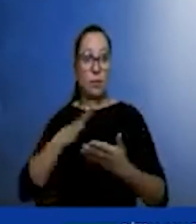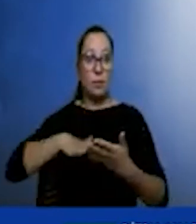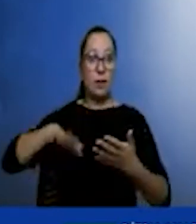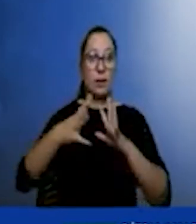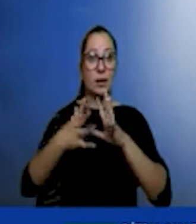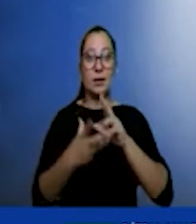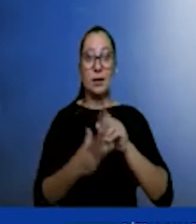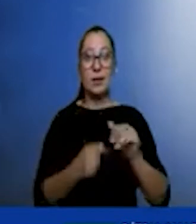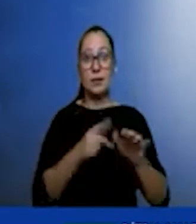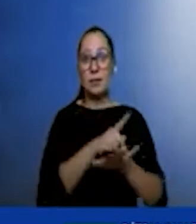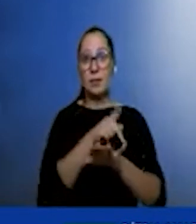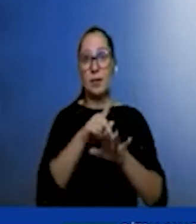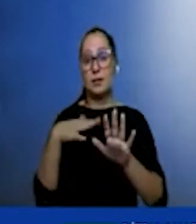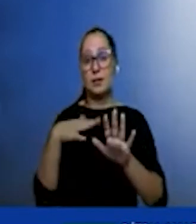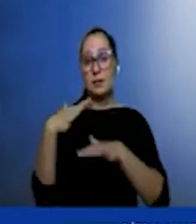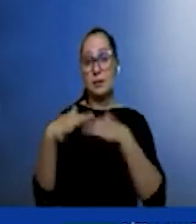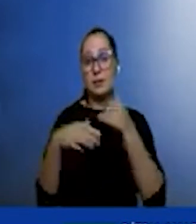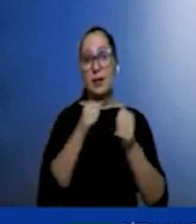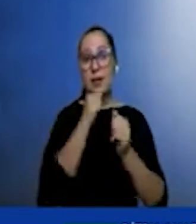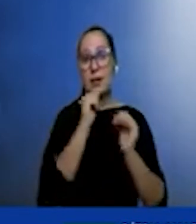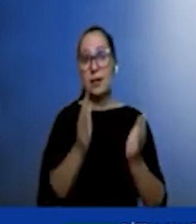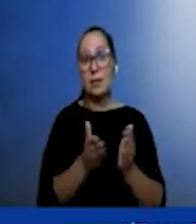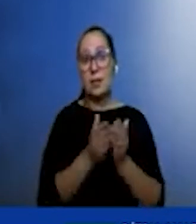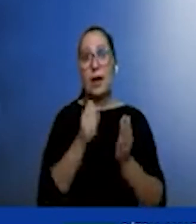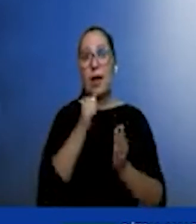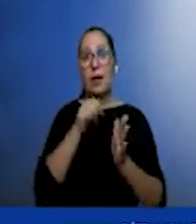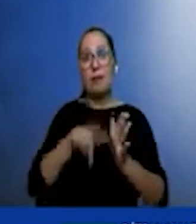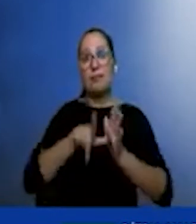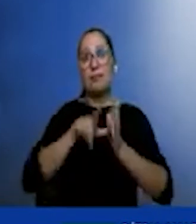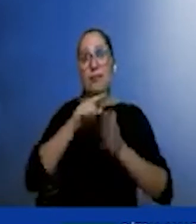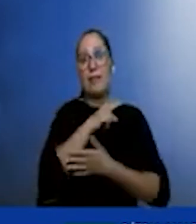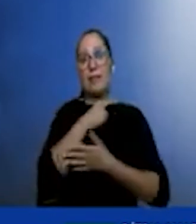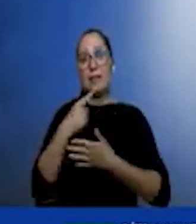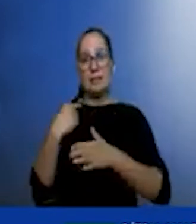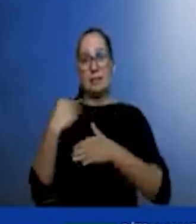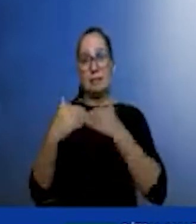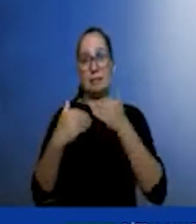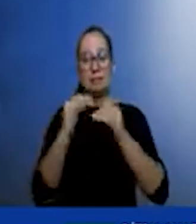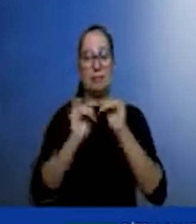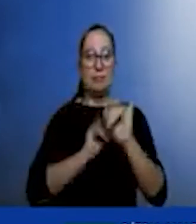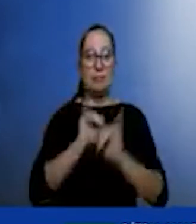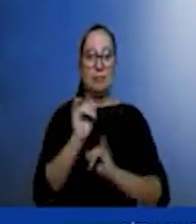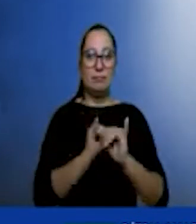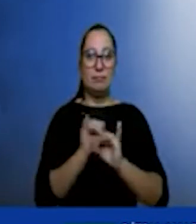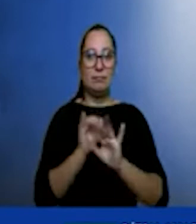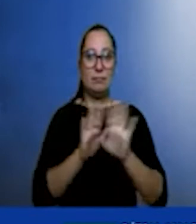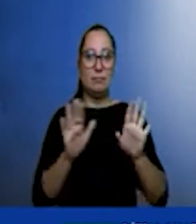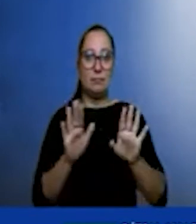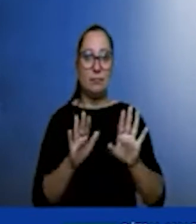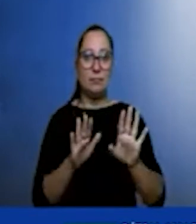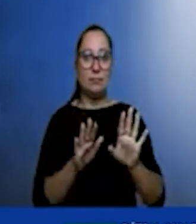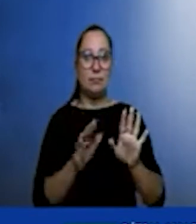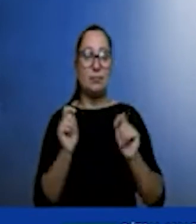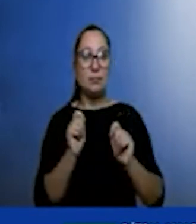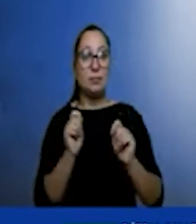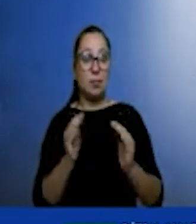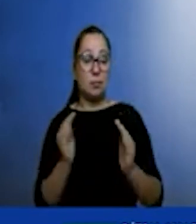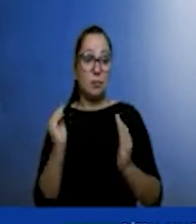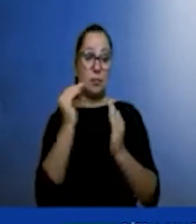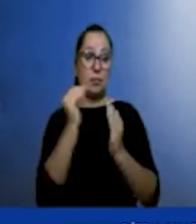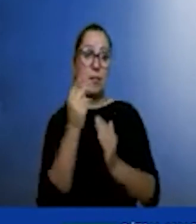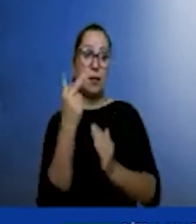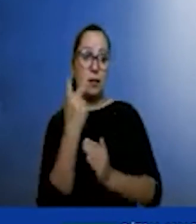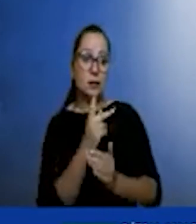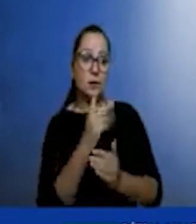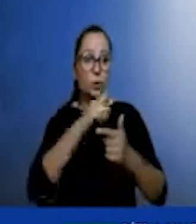em desenvolvimento que ainda estão atrás do seu desenvolvimento industrial, mas que eventualmente vão chegar lá dentro da sua curva de produção,